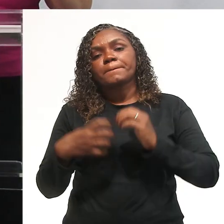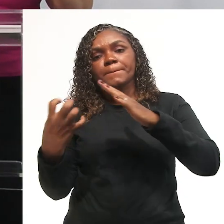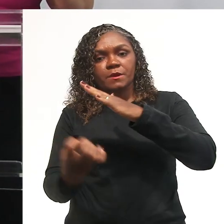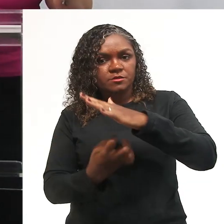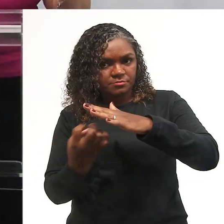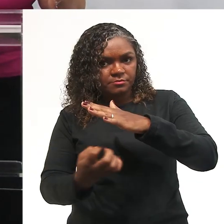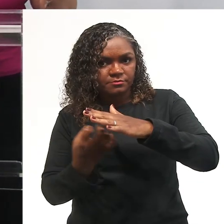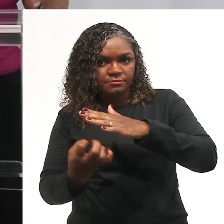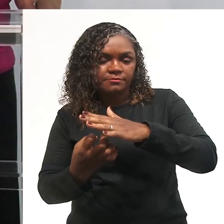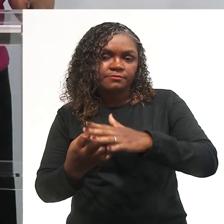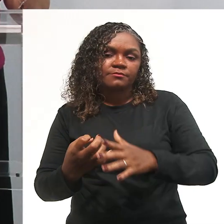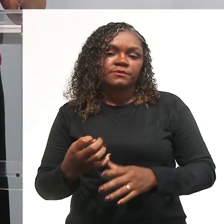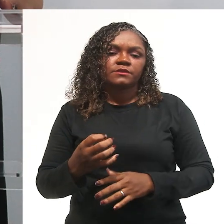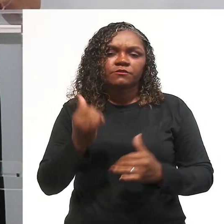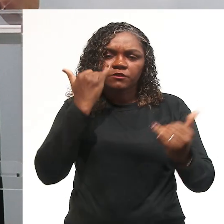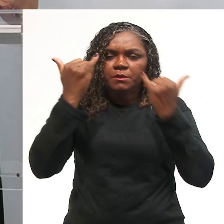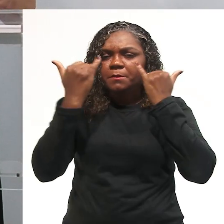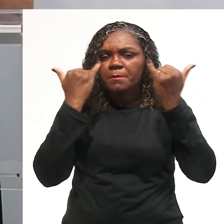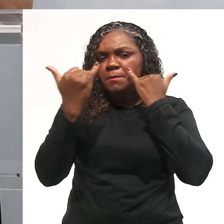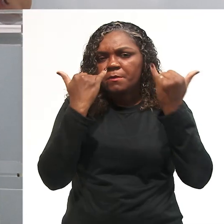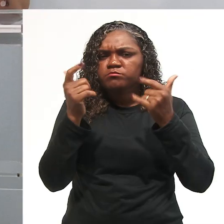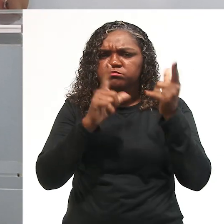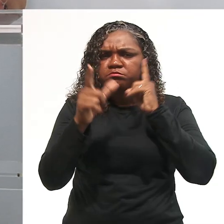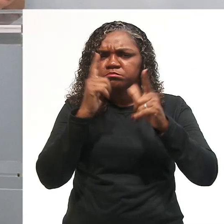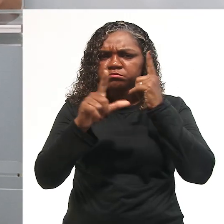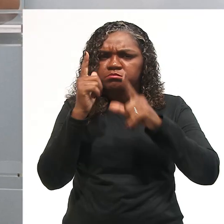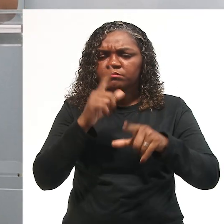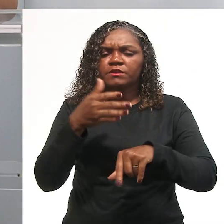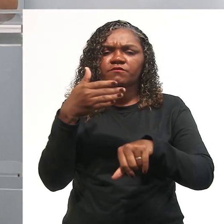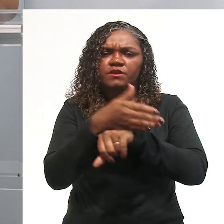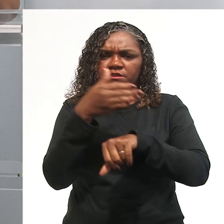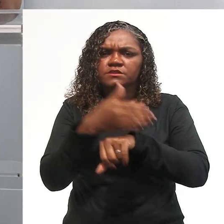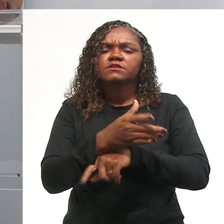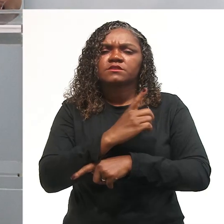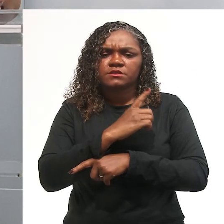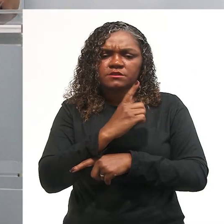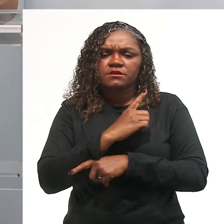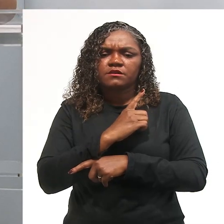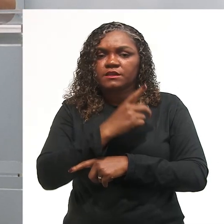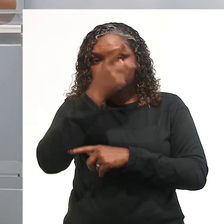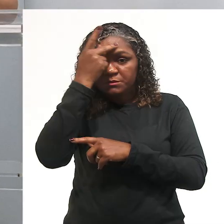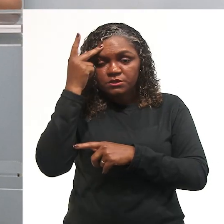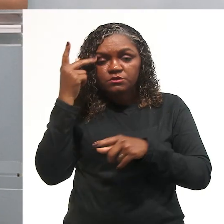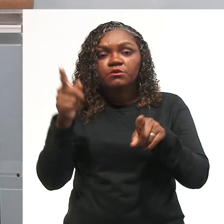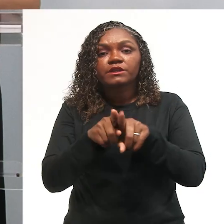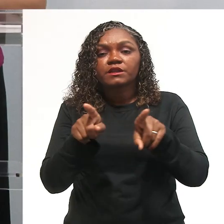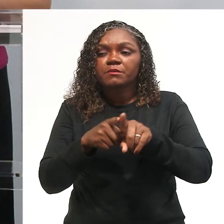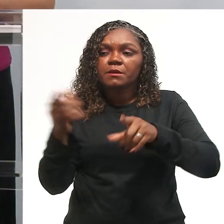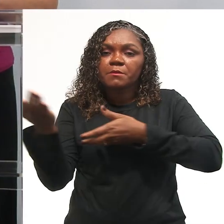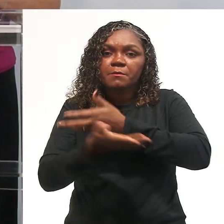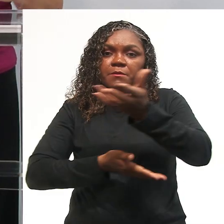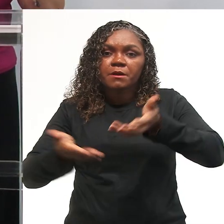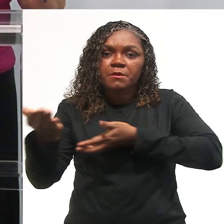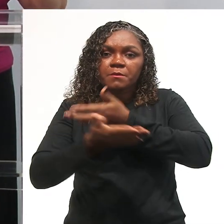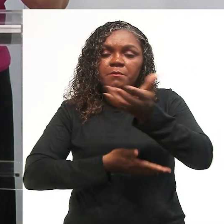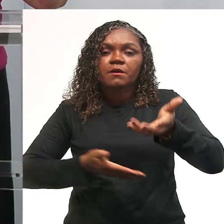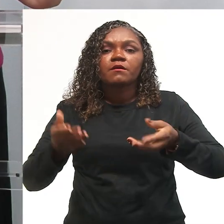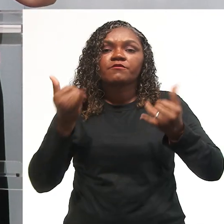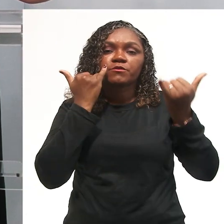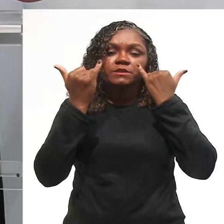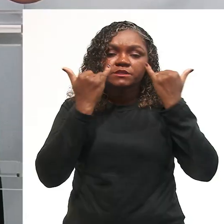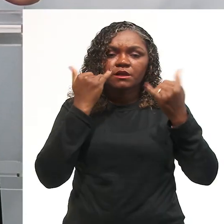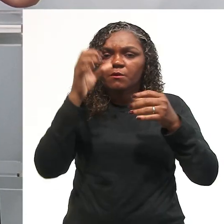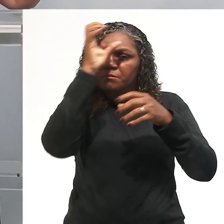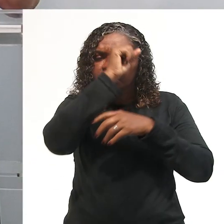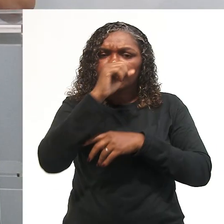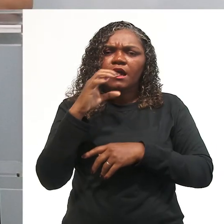a muitas informações, né? As pessoas, elas trocam de informação, elas aprendem muito rápido, alguma coisa